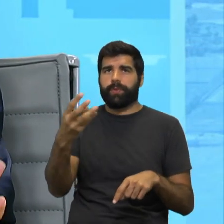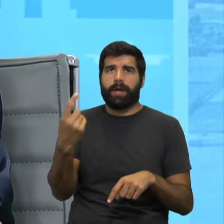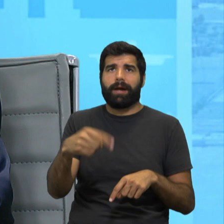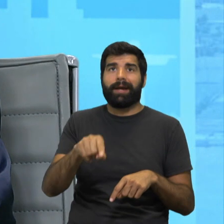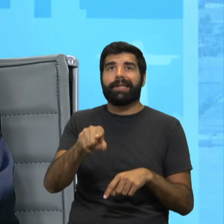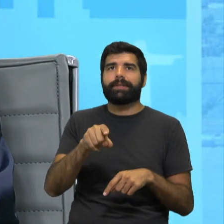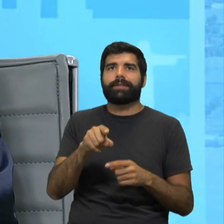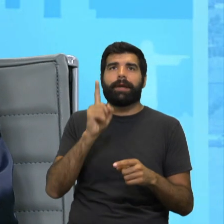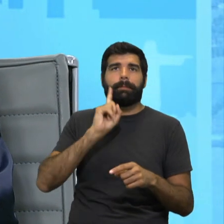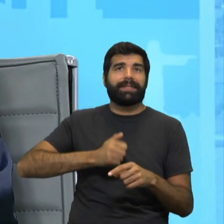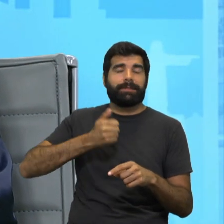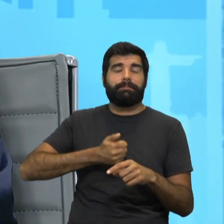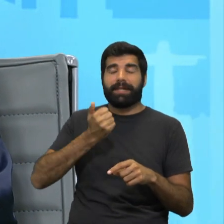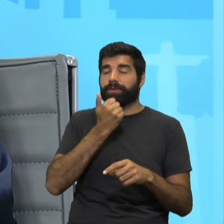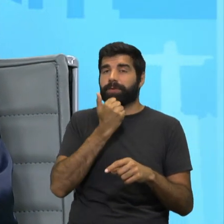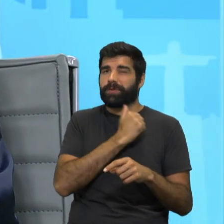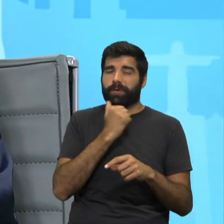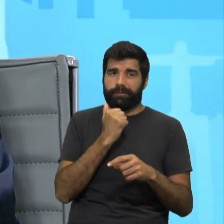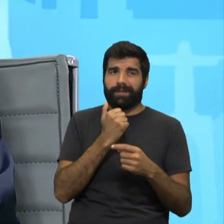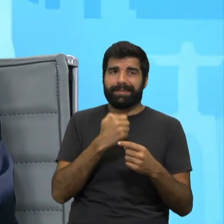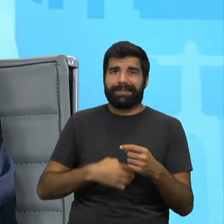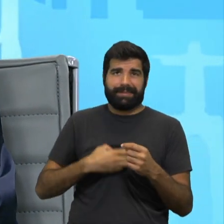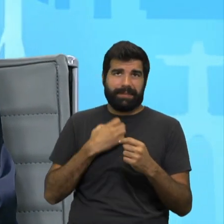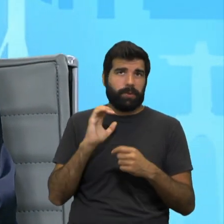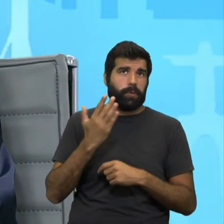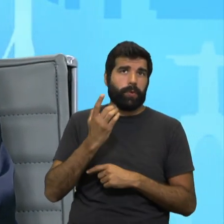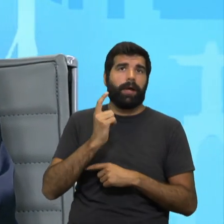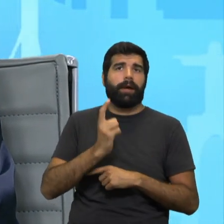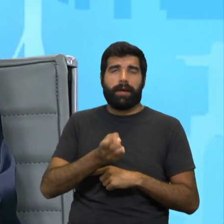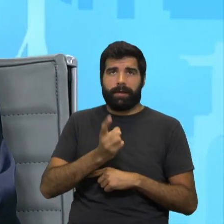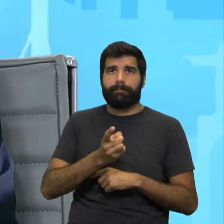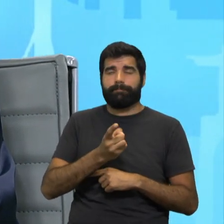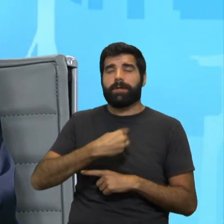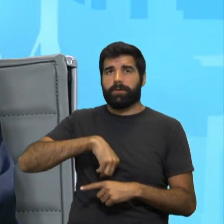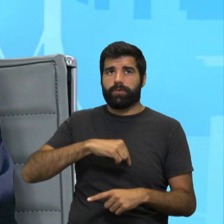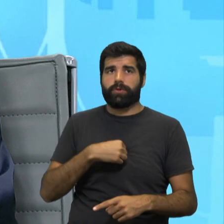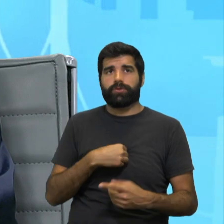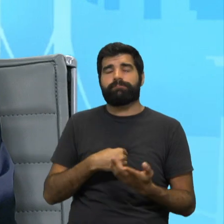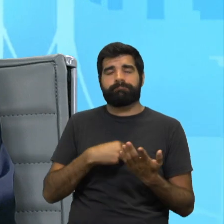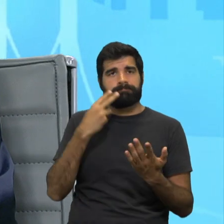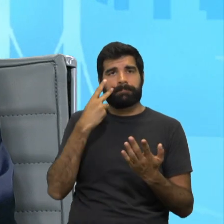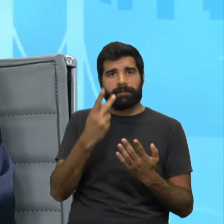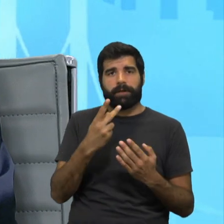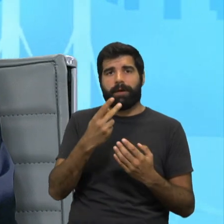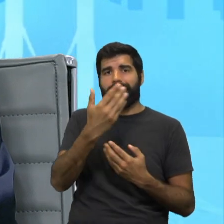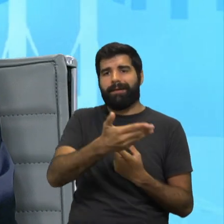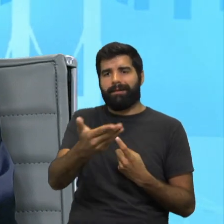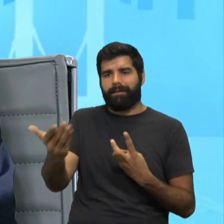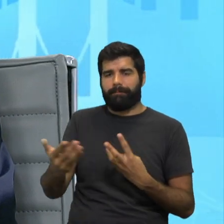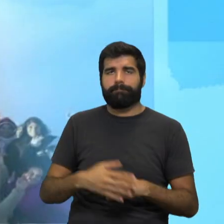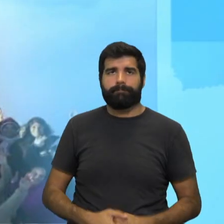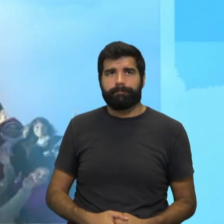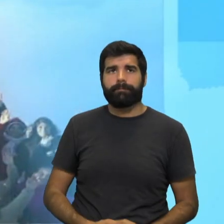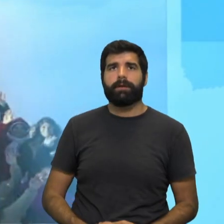são as principais formas de agressão que nós detectamos e que verificamos que existem no terreno. Uhum.